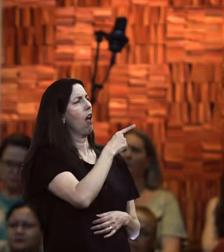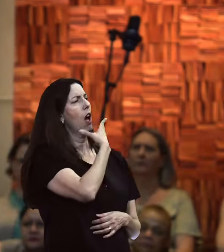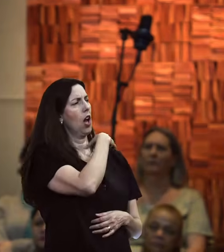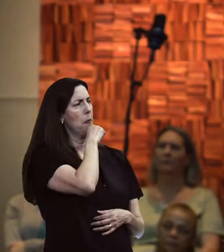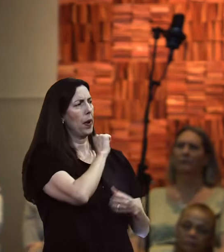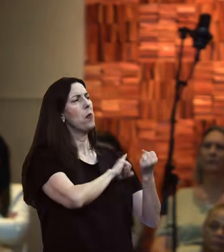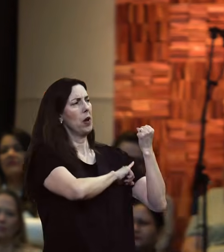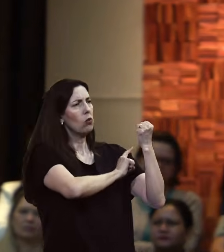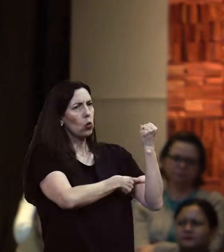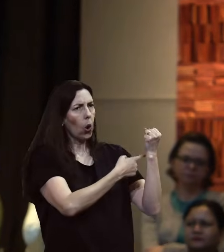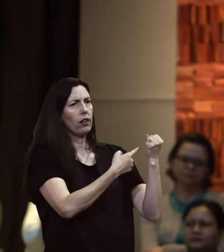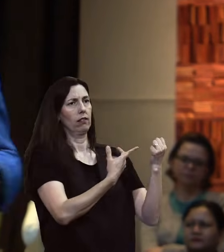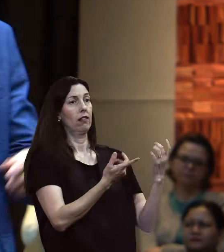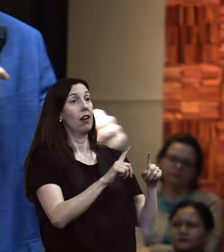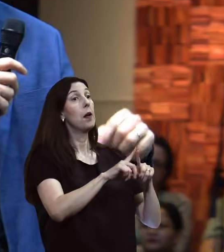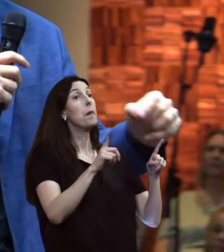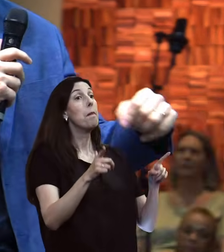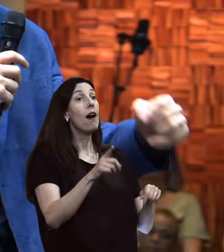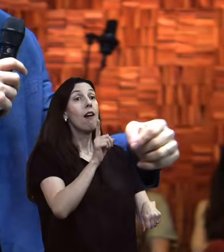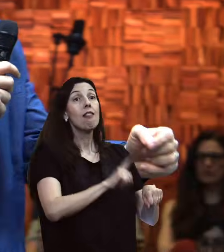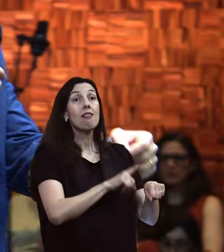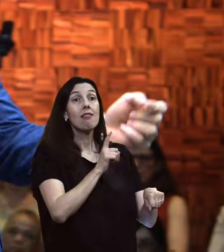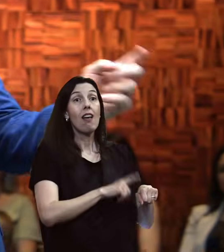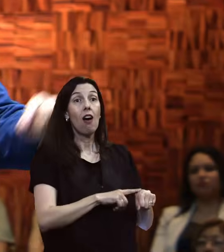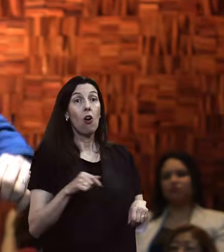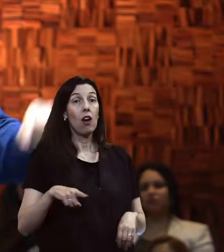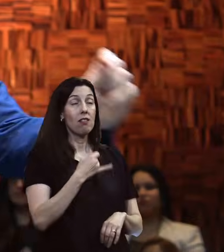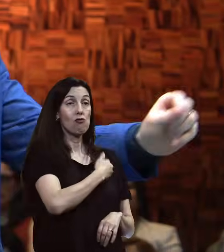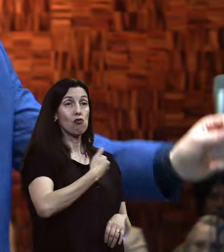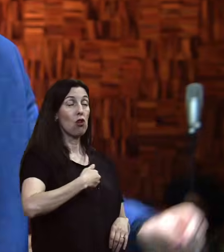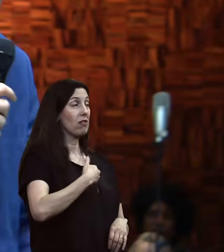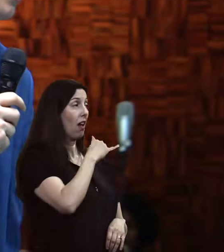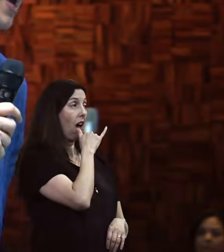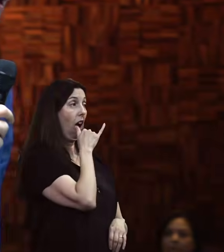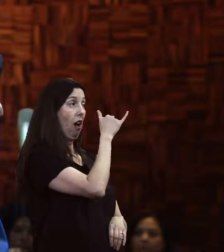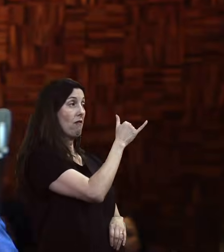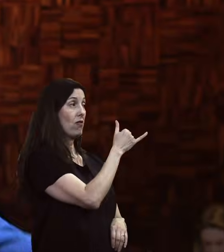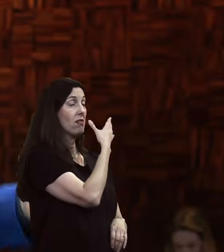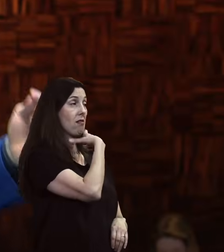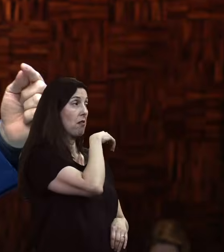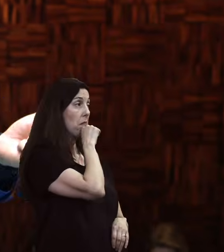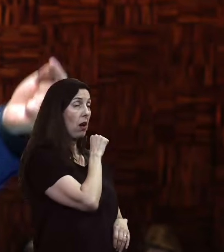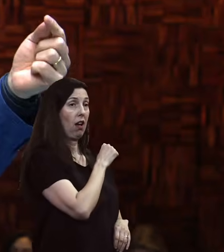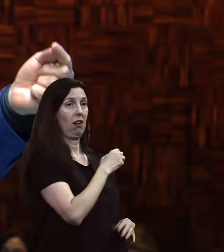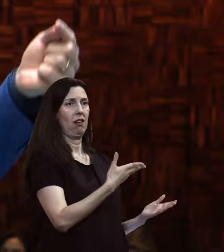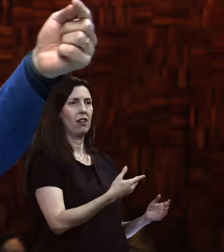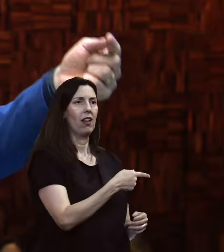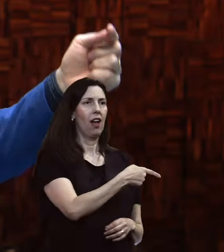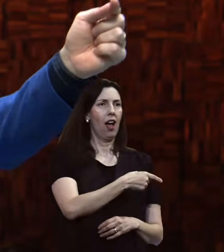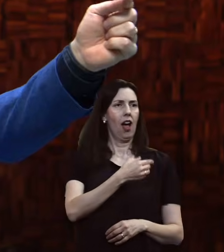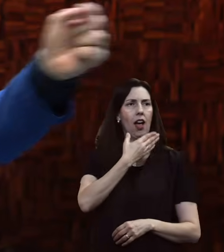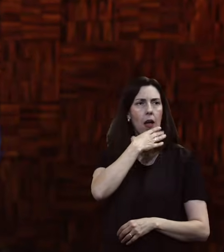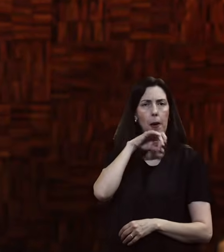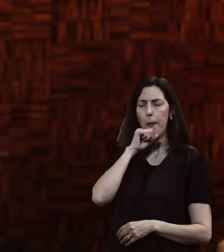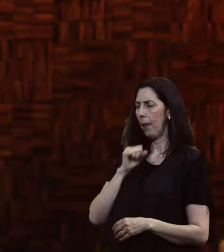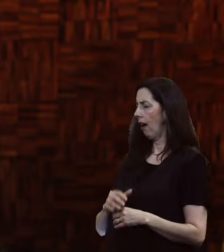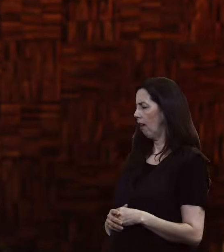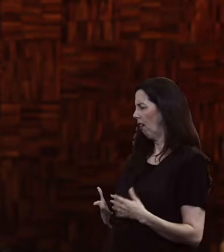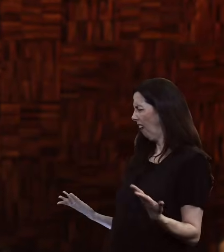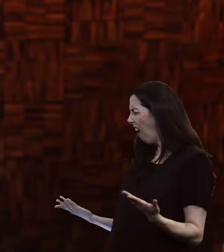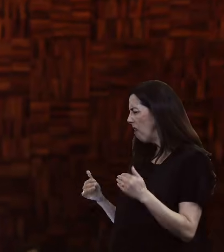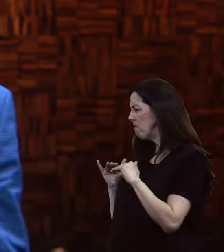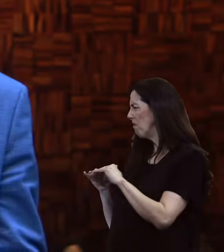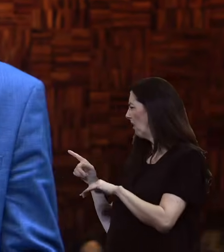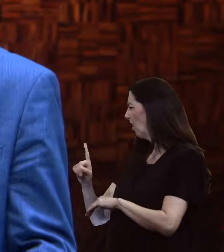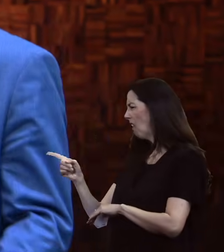respeitava. Mas o seu pai, quando ele conta os seus sonhos para o seu pai, a Bíblia diz que o seu pai o repreende.